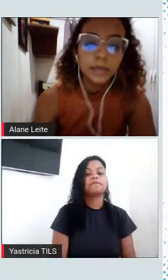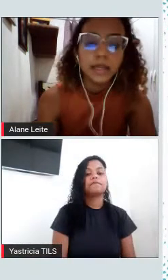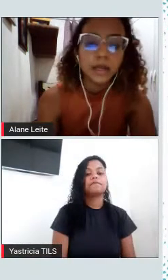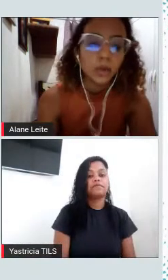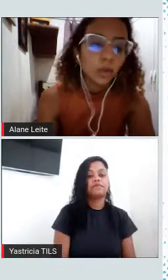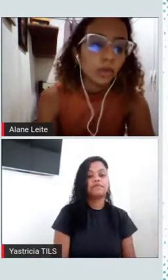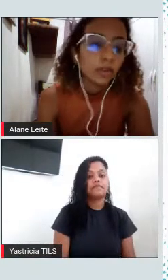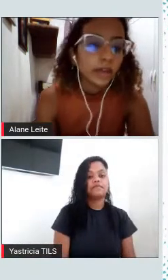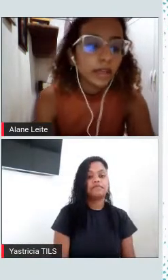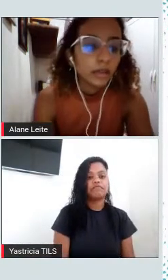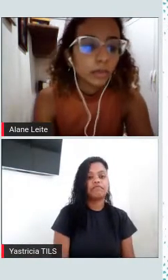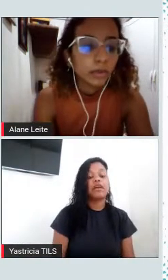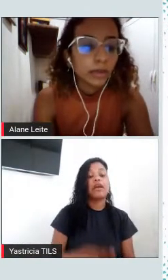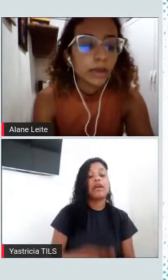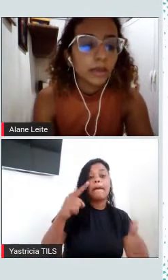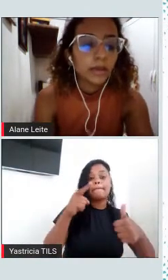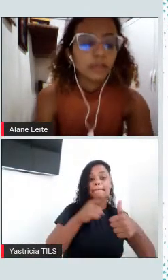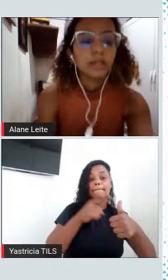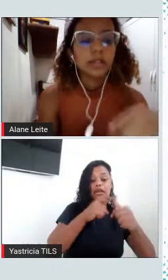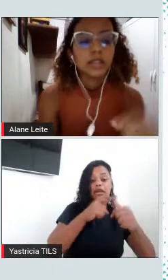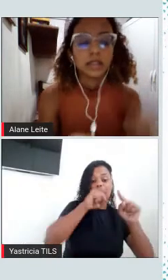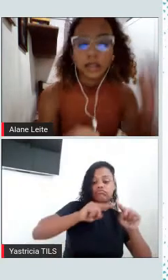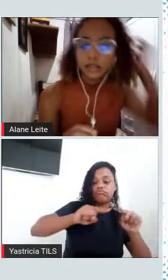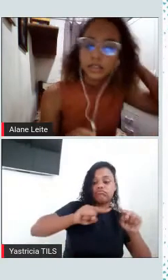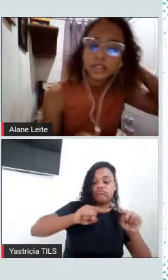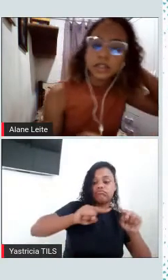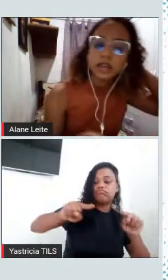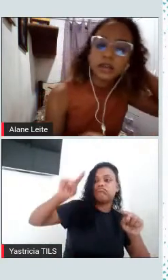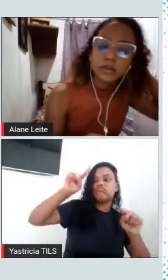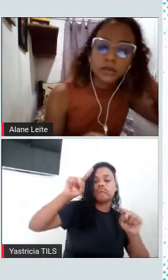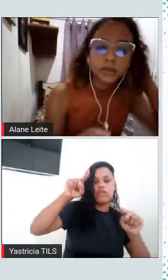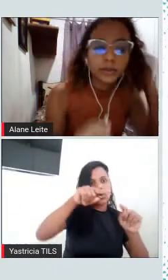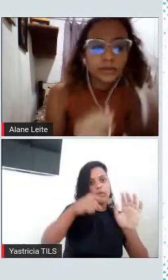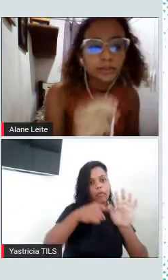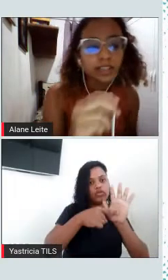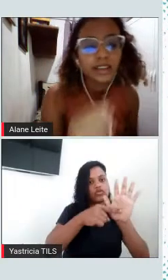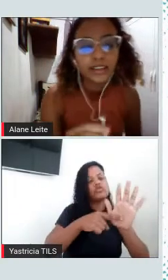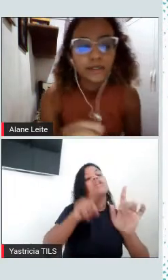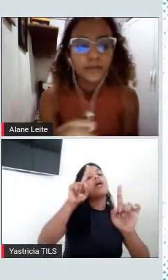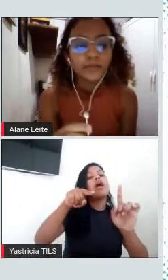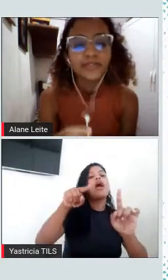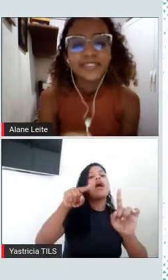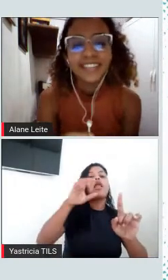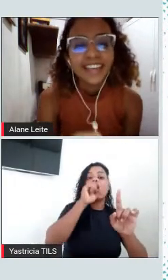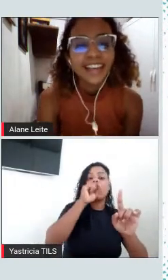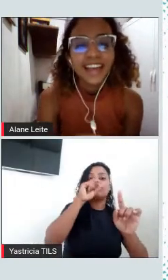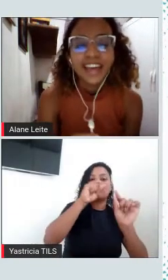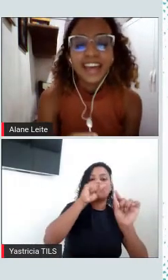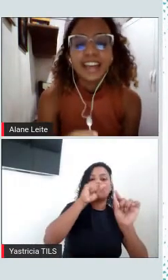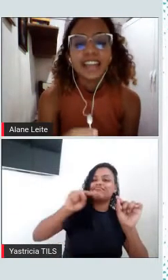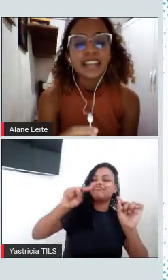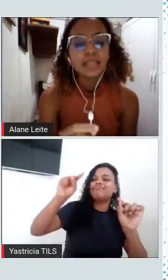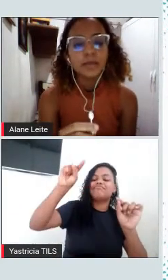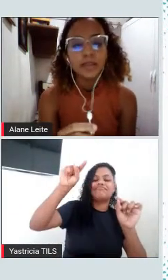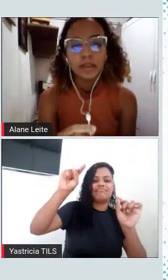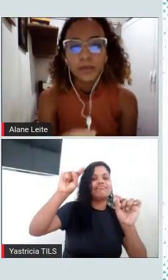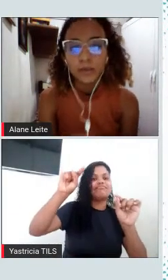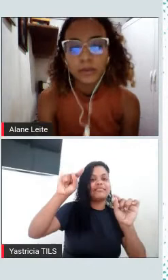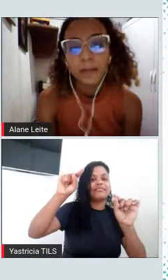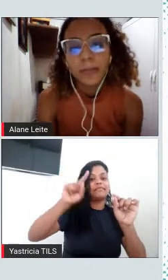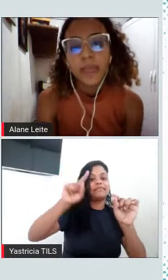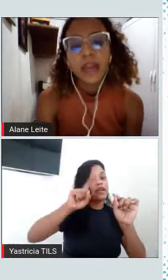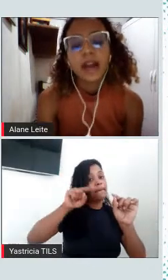Na primeira curva aí que eu marquei para vocês em laranjinha, com o número 1 dentro, nessa